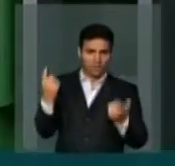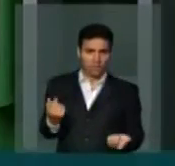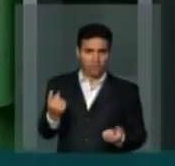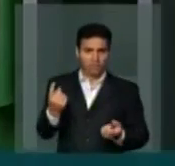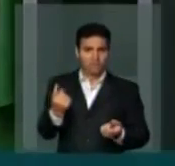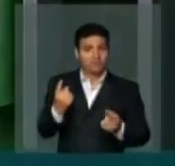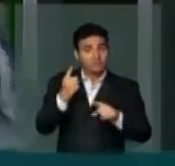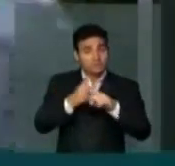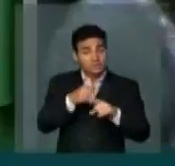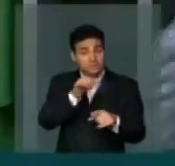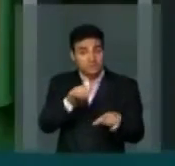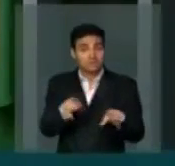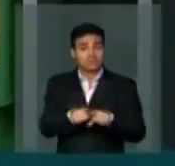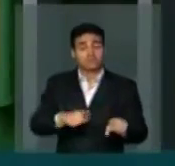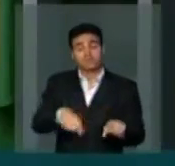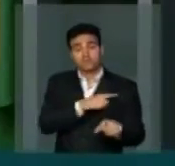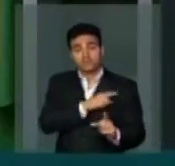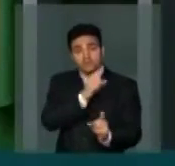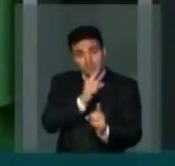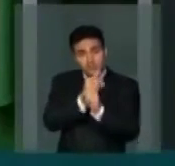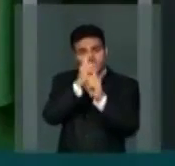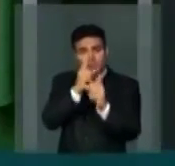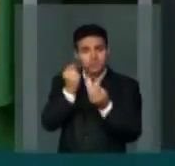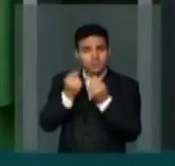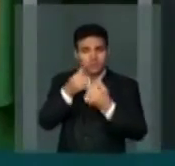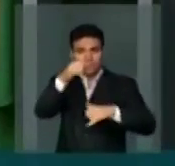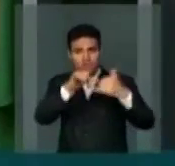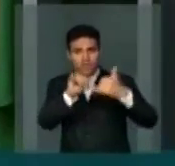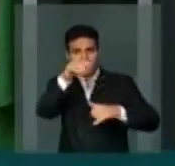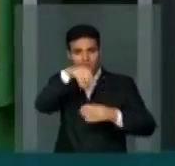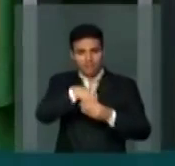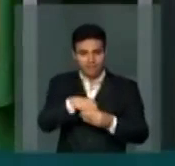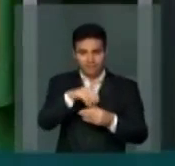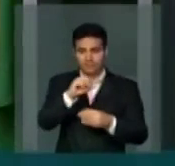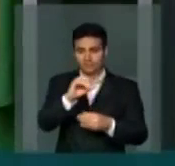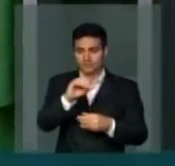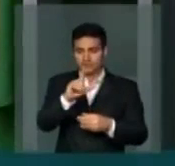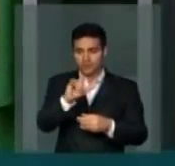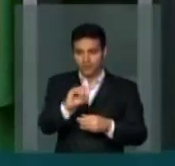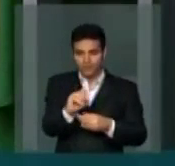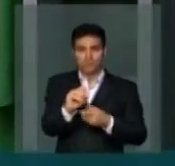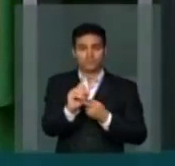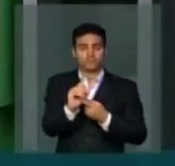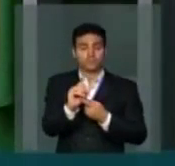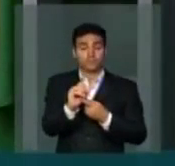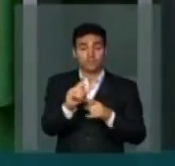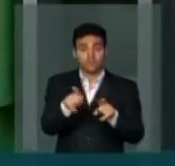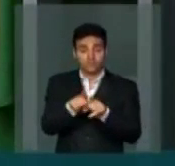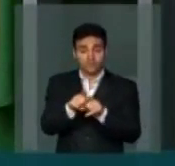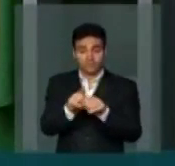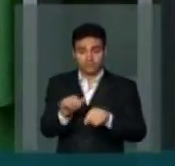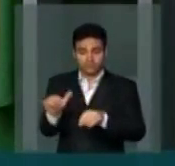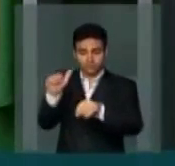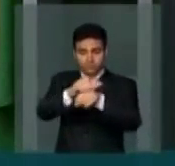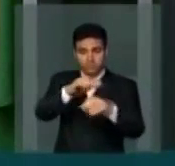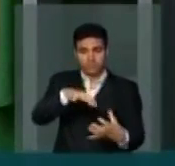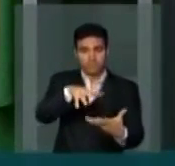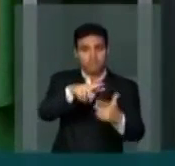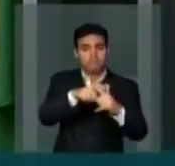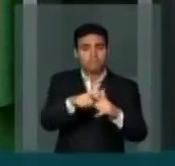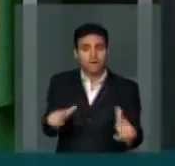mesmo tempo em que descobrimos a composição química do solo de um cometa, não conseguimos superar a desgraça